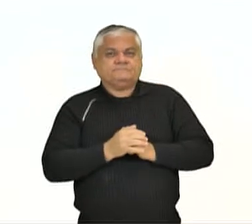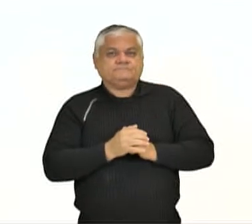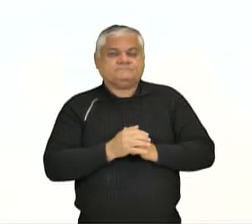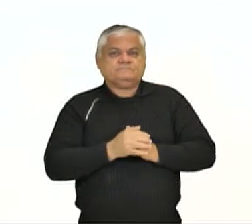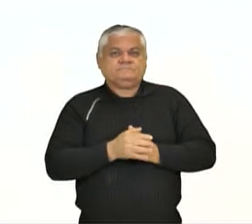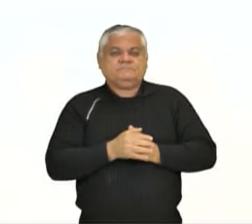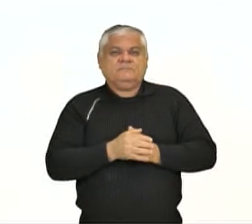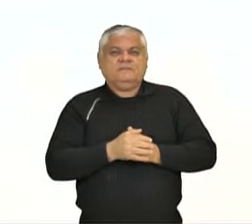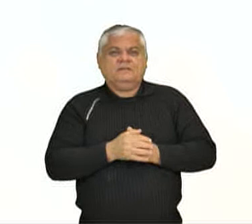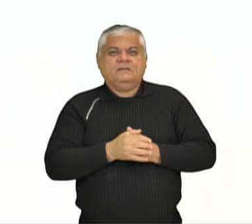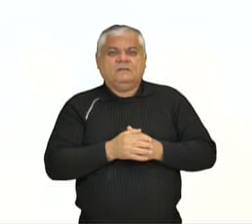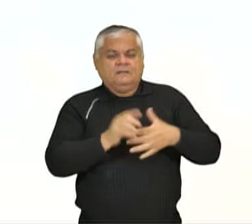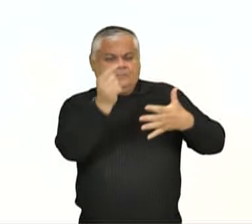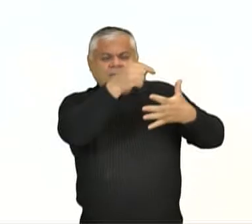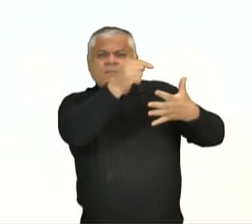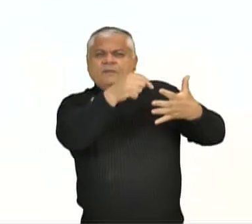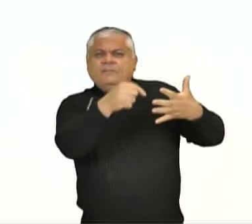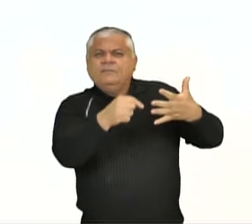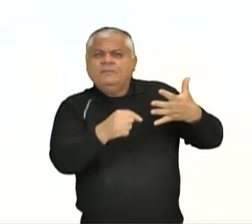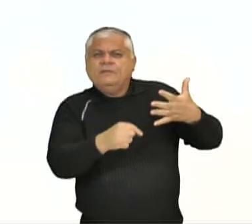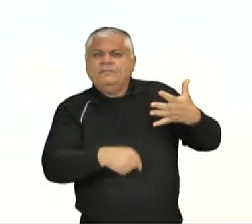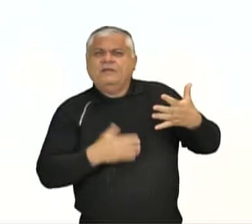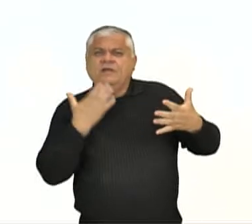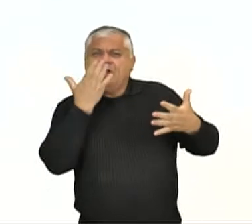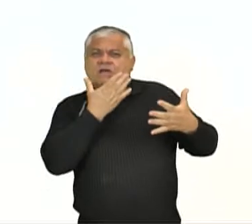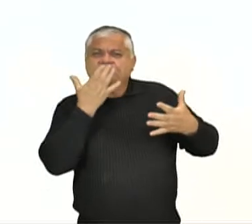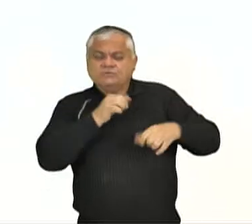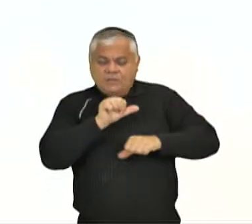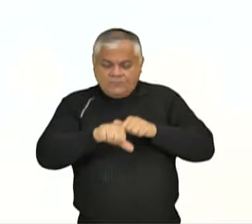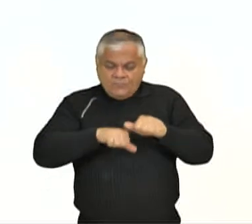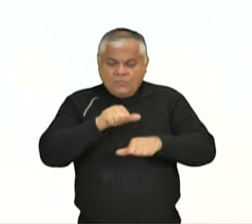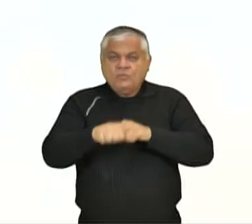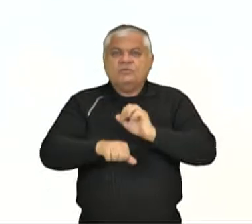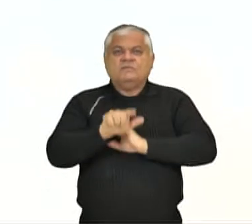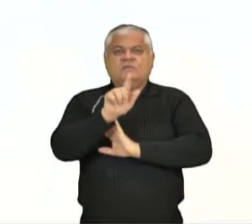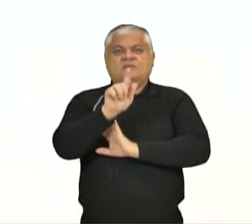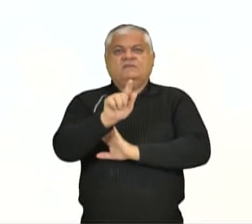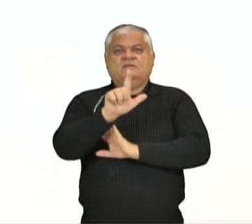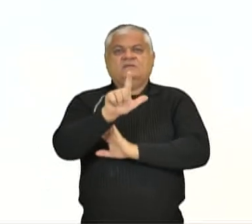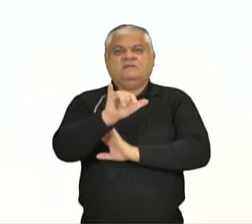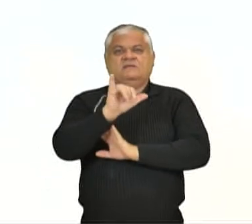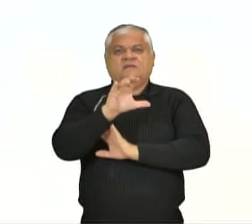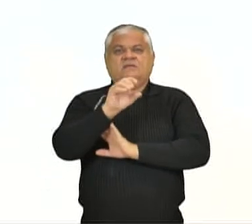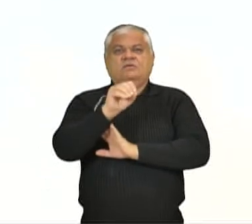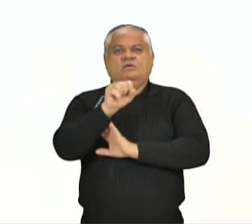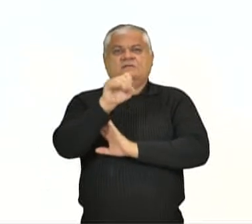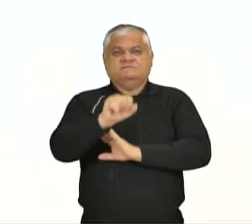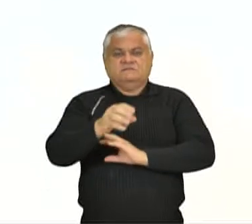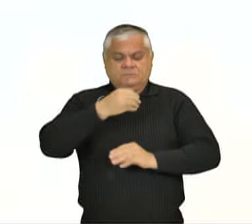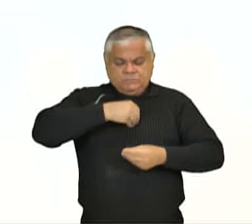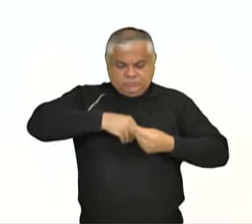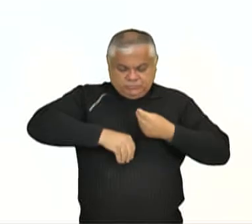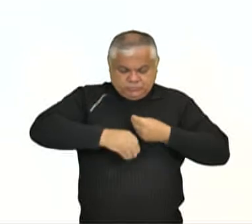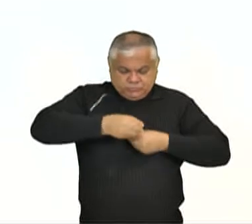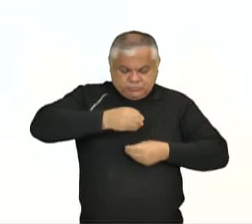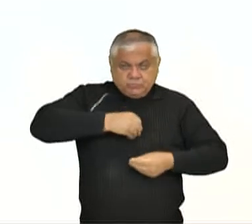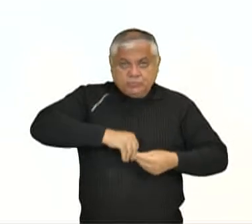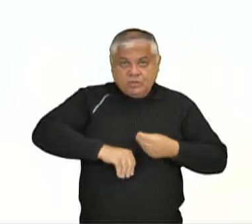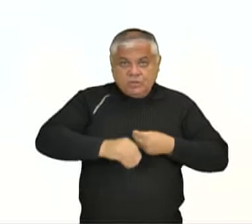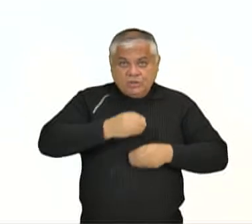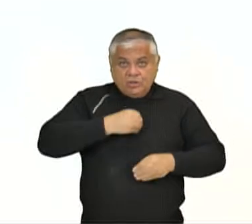todos os tipos de açúcar são transformados em glicose no processo de digestão e